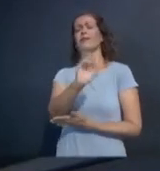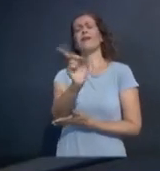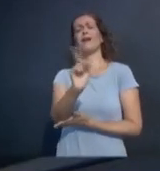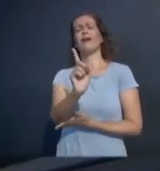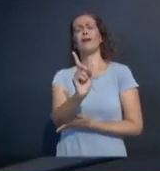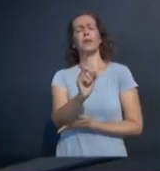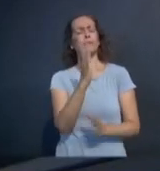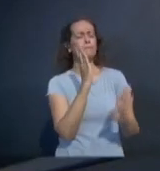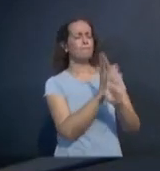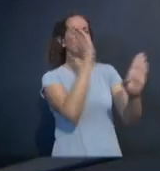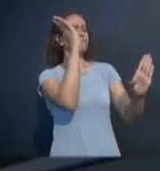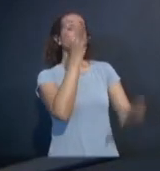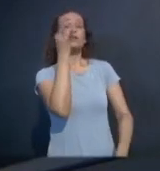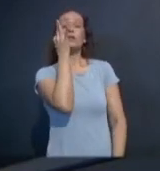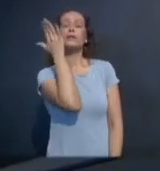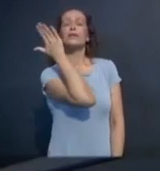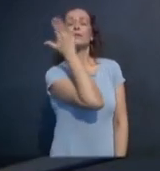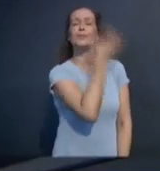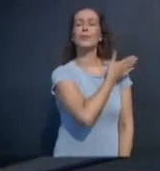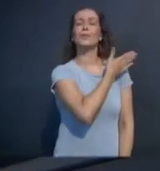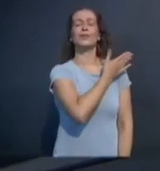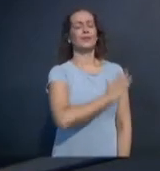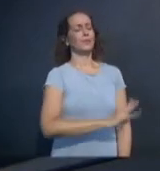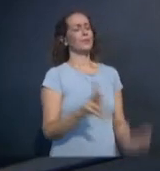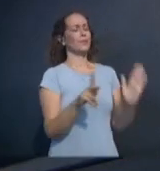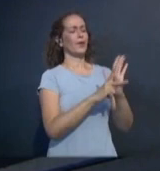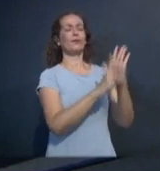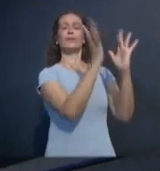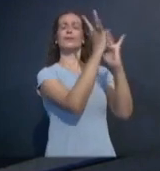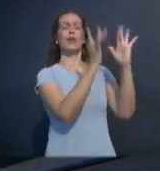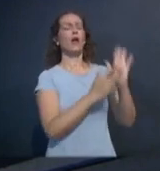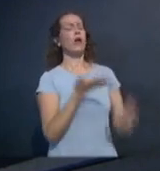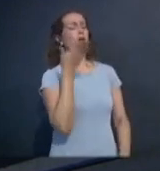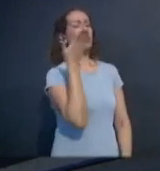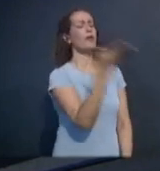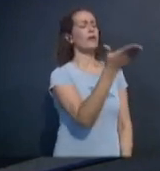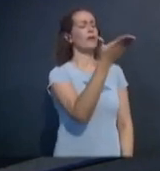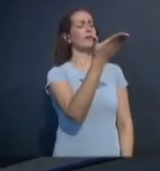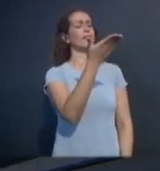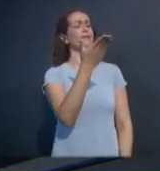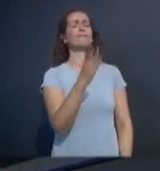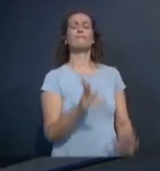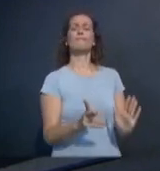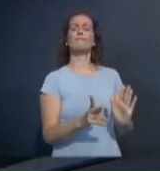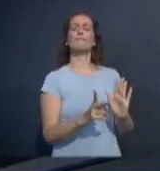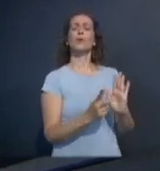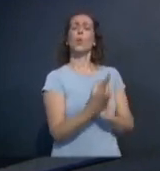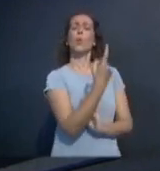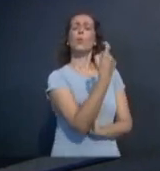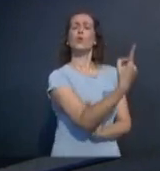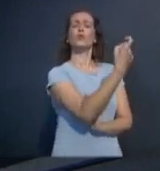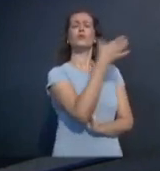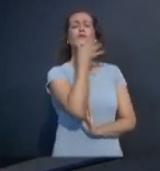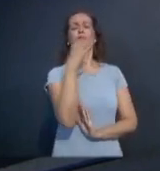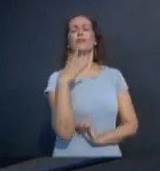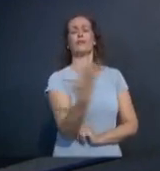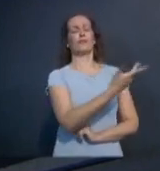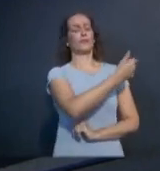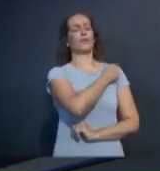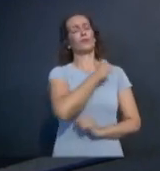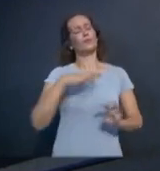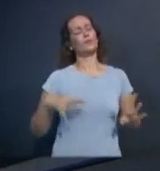mas porque nós mesmos temos ouvido e sabemos que este é verdadeiramente o Salvador do mundo. O